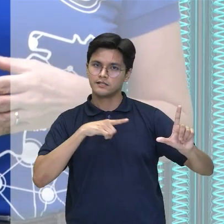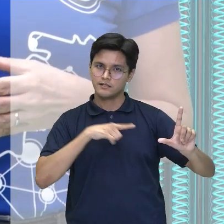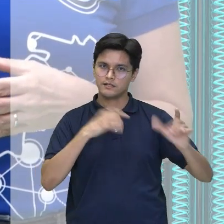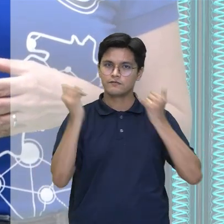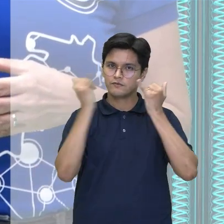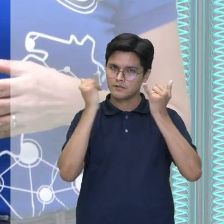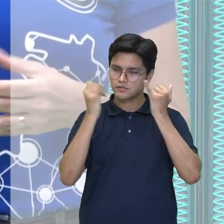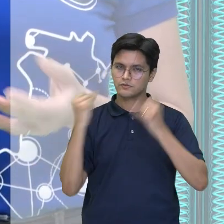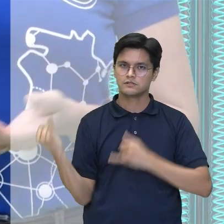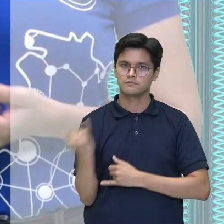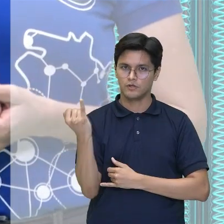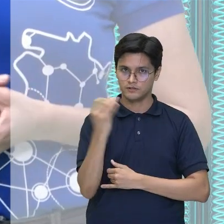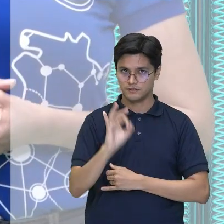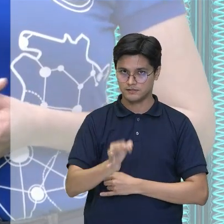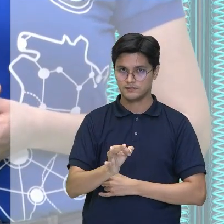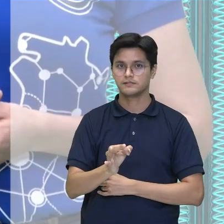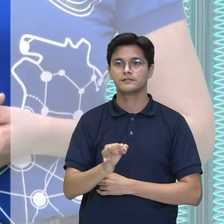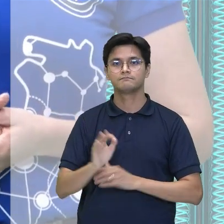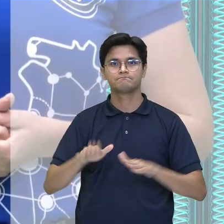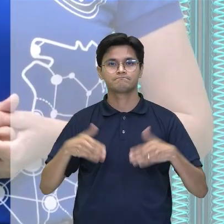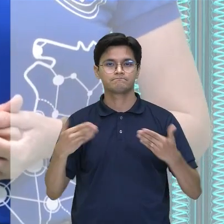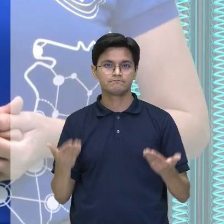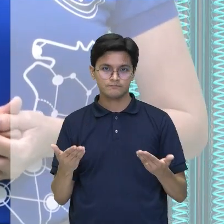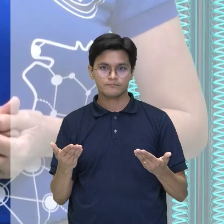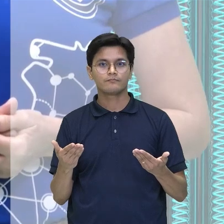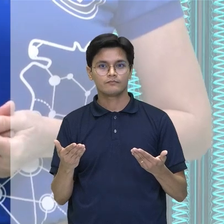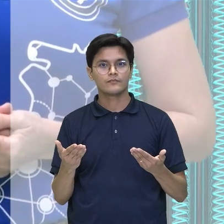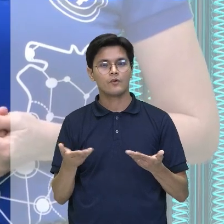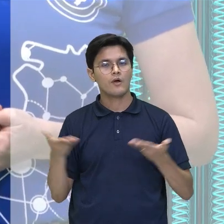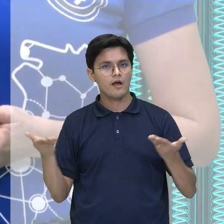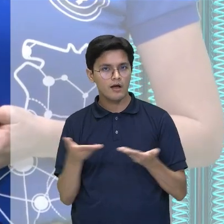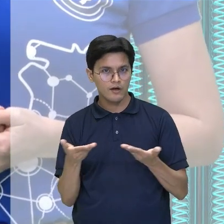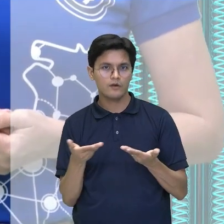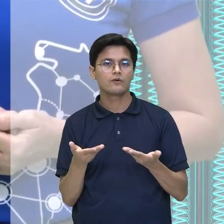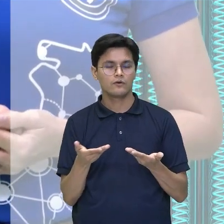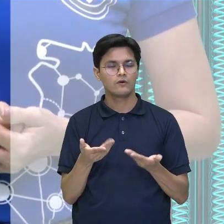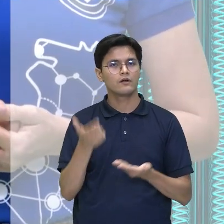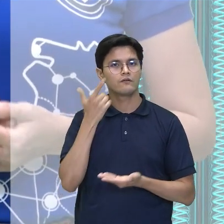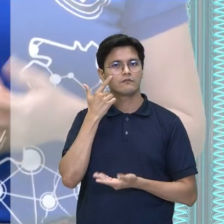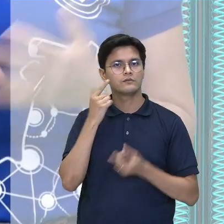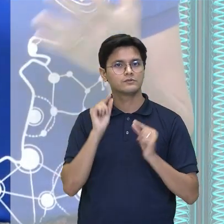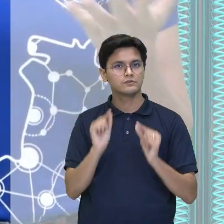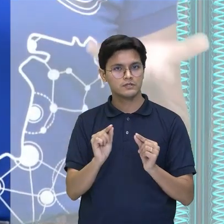relevantes, ok? Então, a gente acabou de acompanhar aqui, nessa última parte